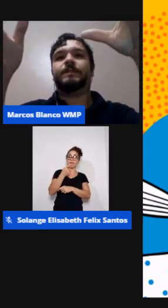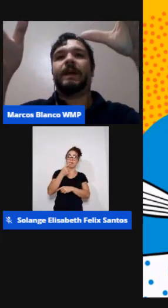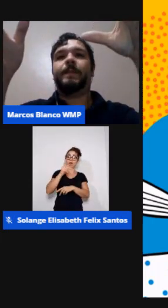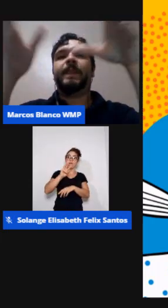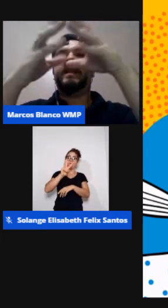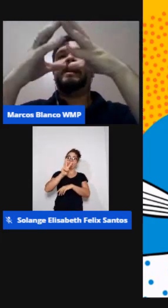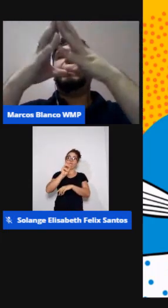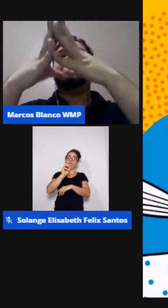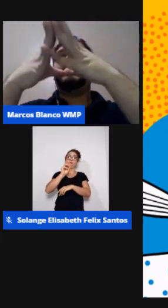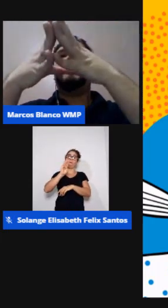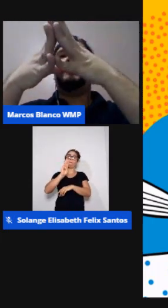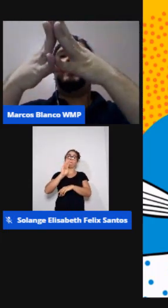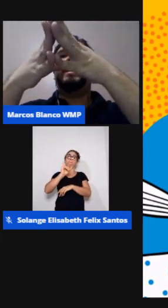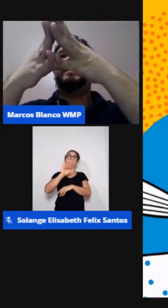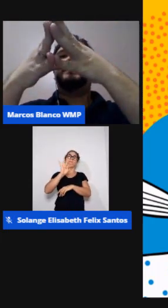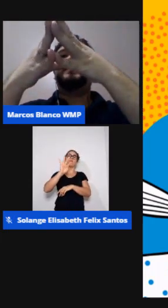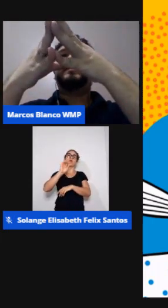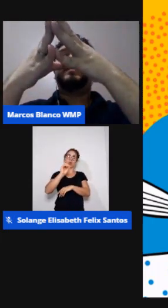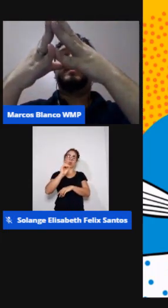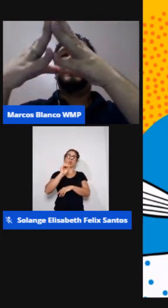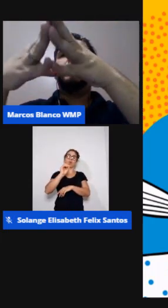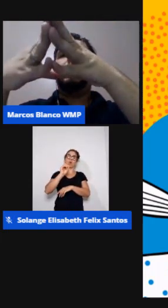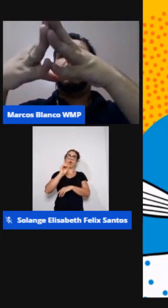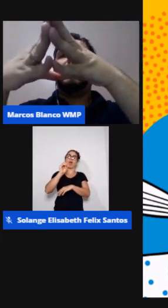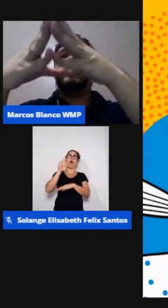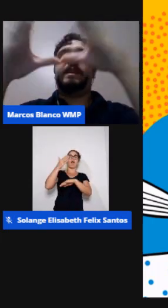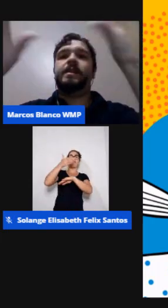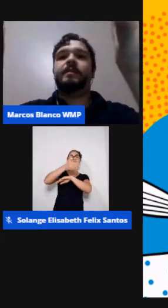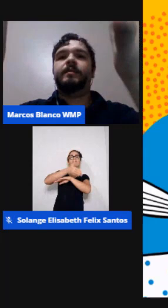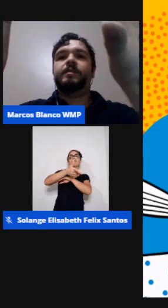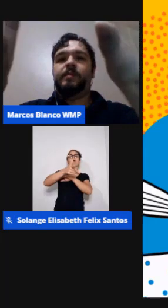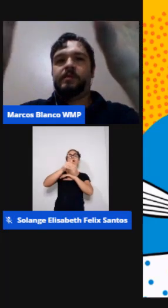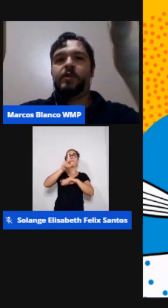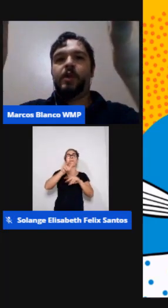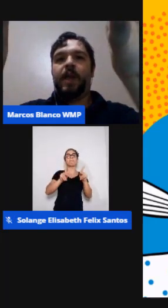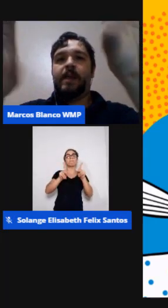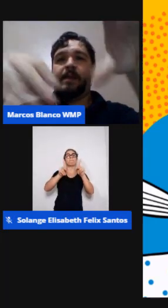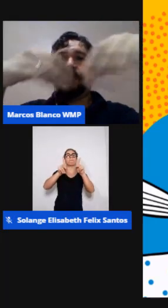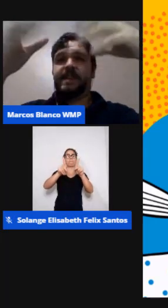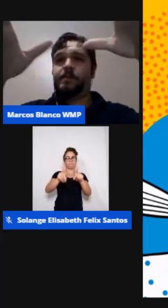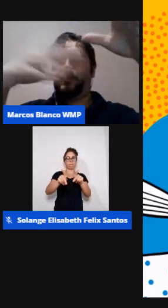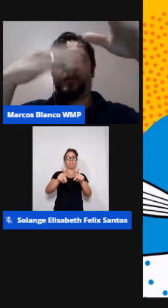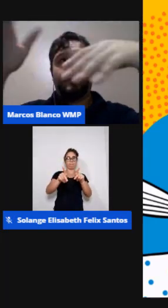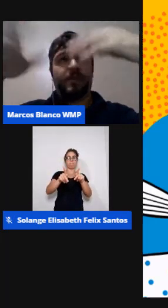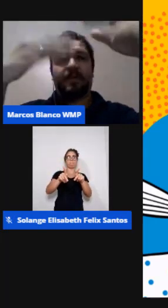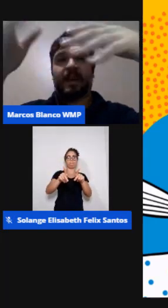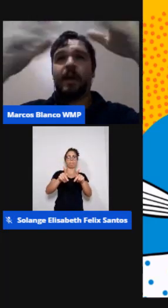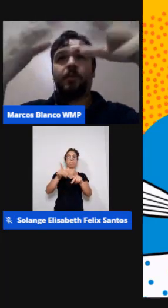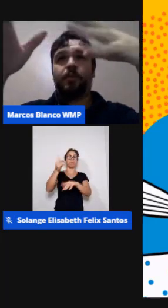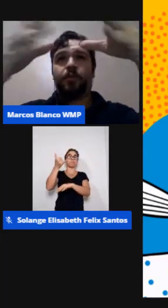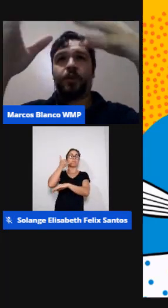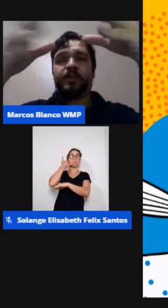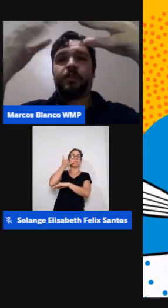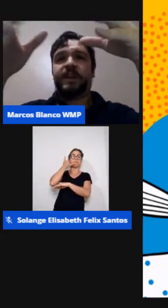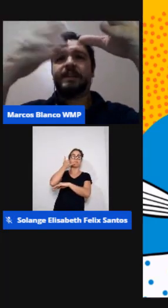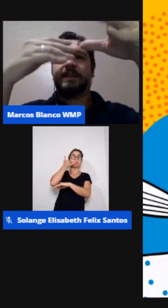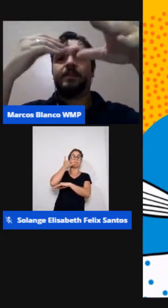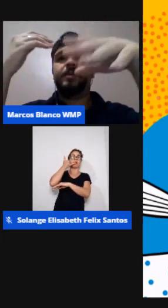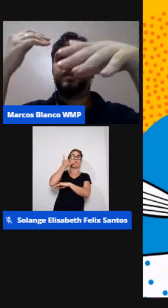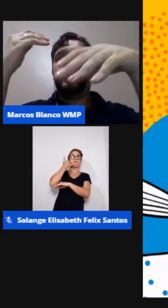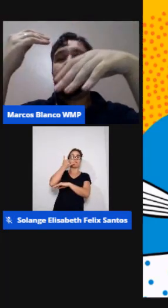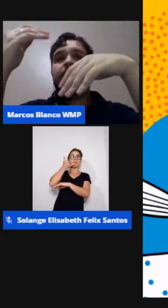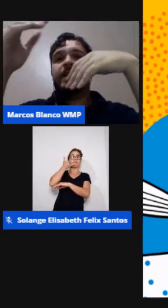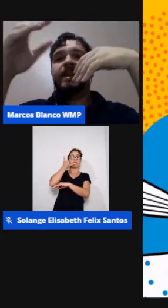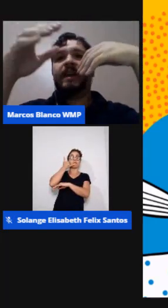com população, tá? Esse telefone aqui, você vai falar com a